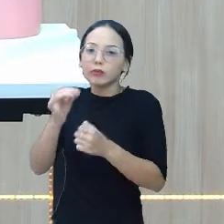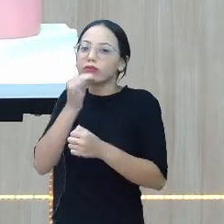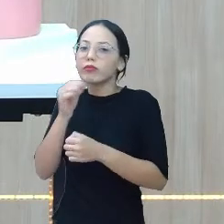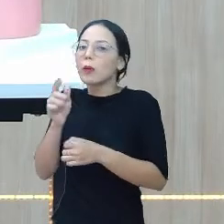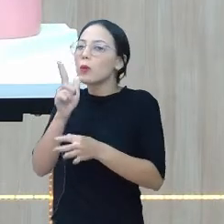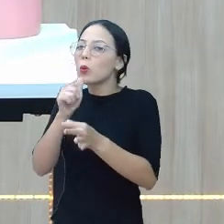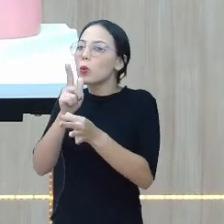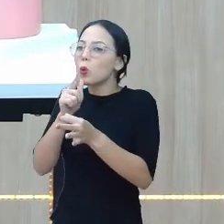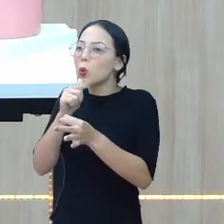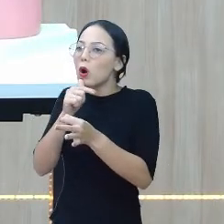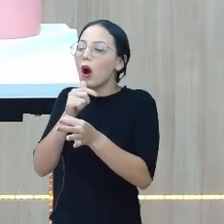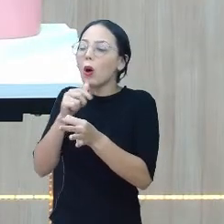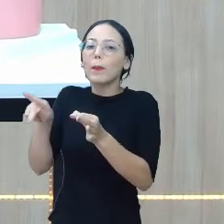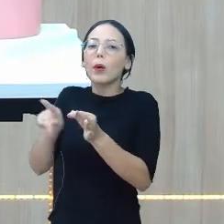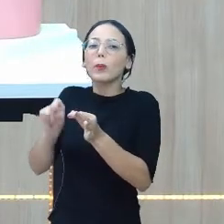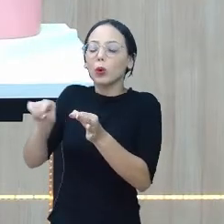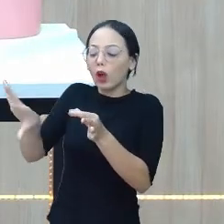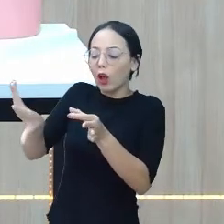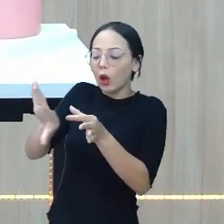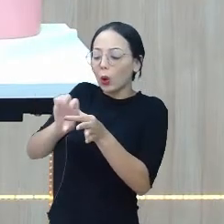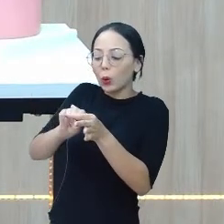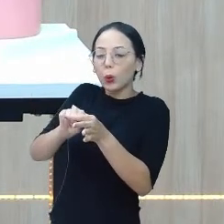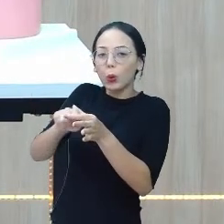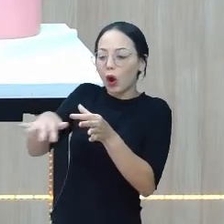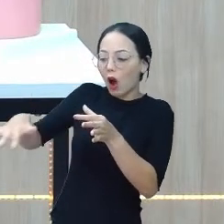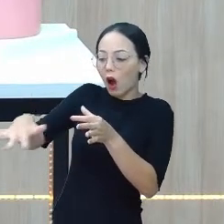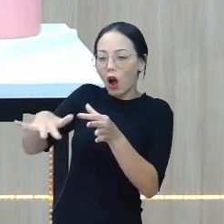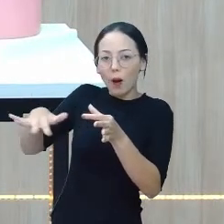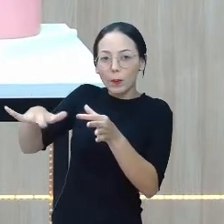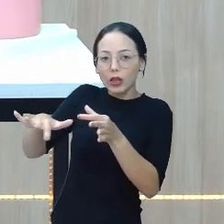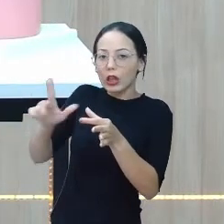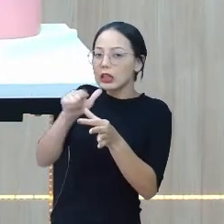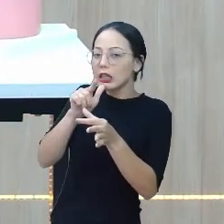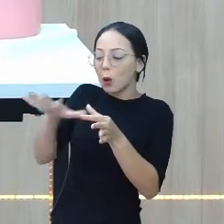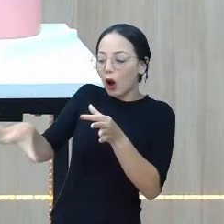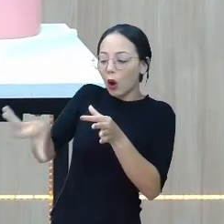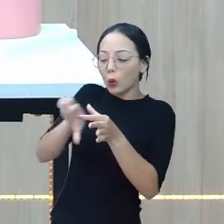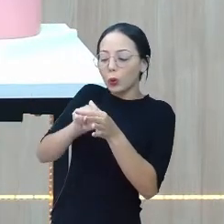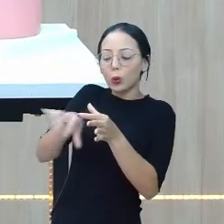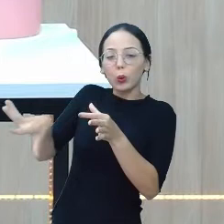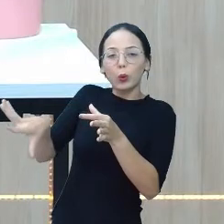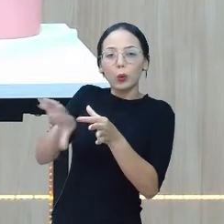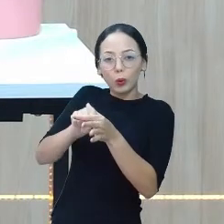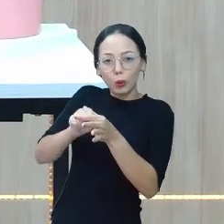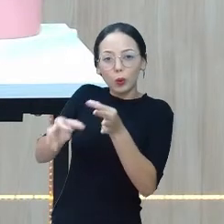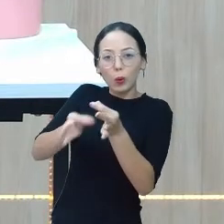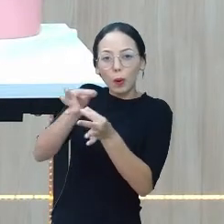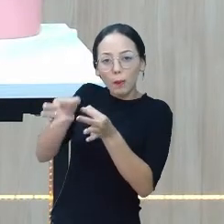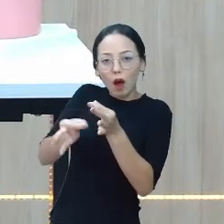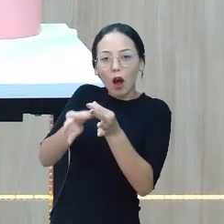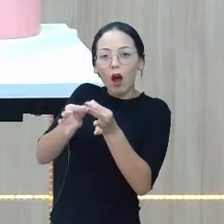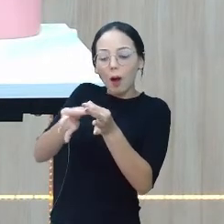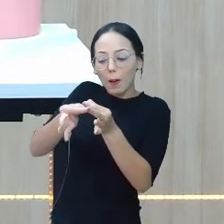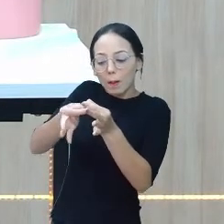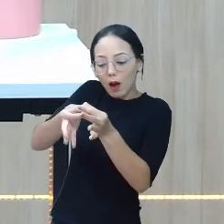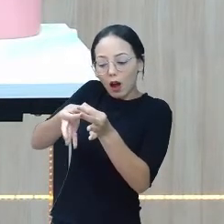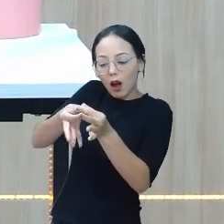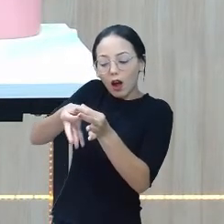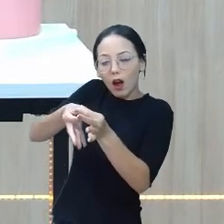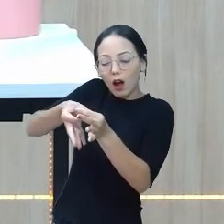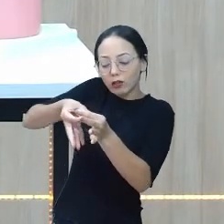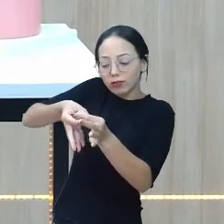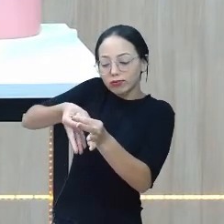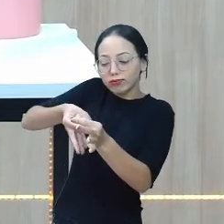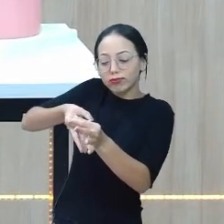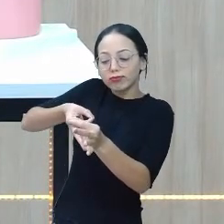água, são elas que vão absorver do meio e trazer, e passando de uma por uma, através de um tubo,